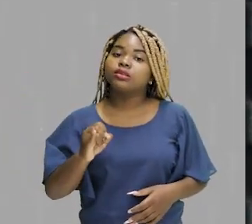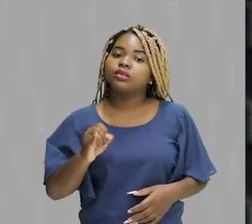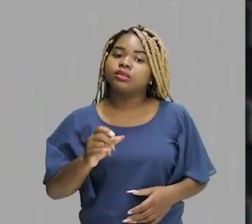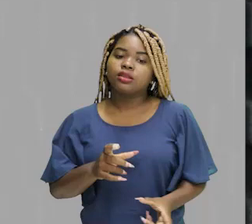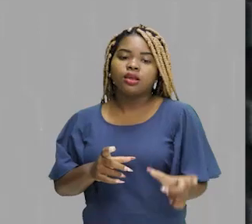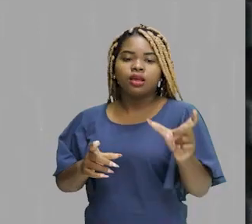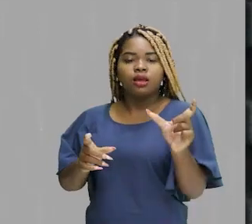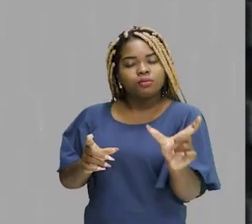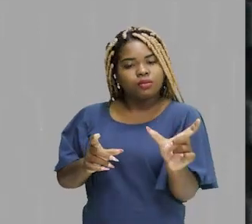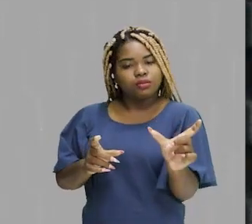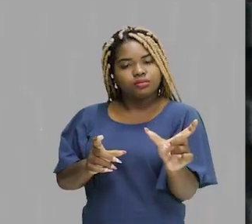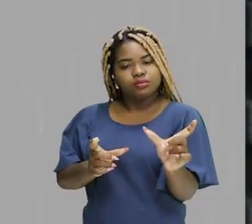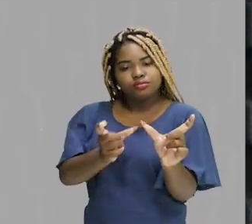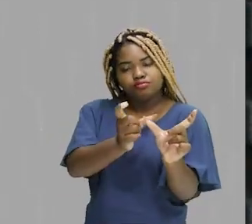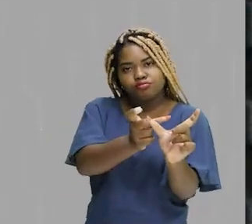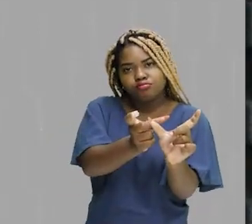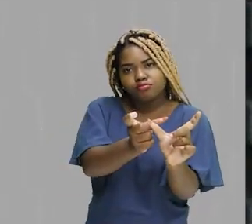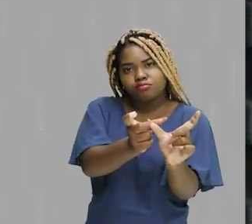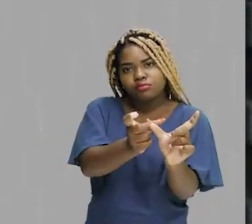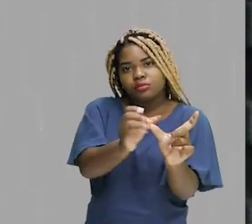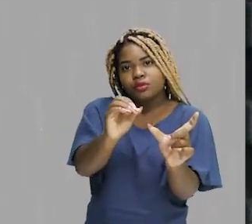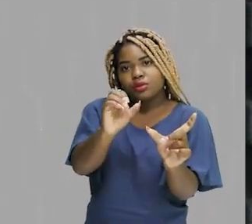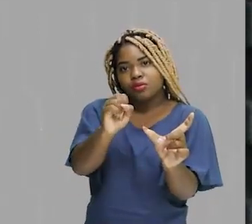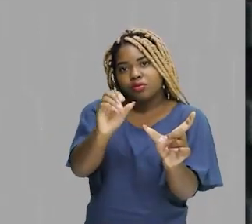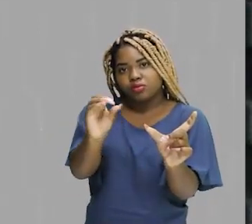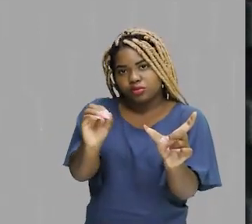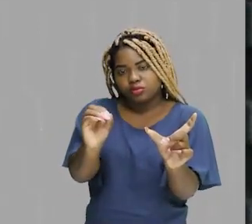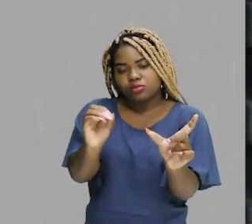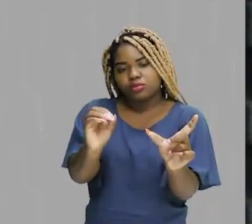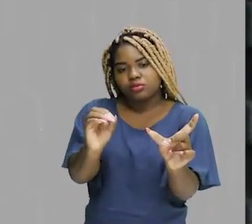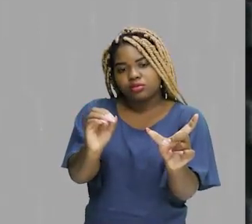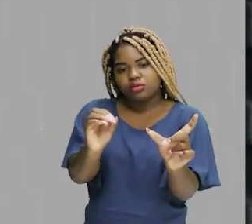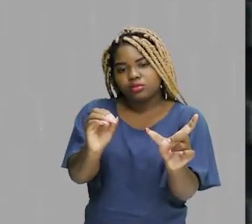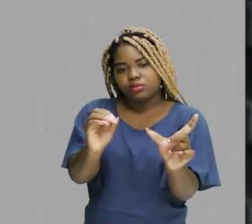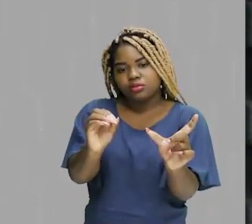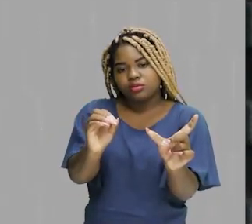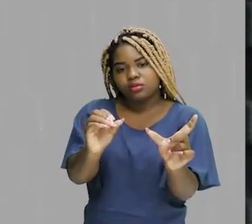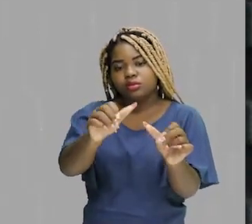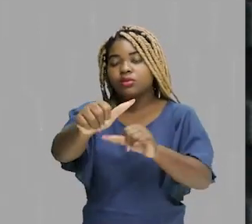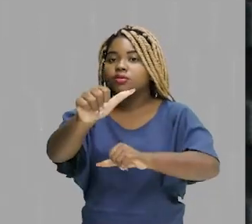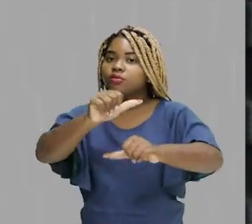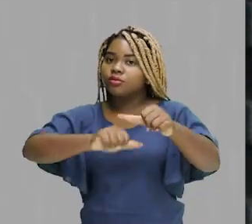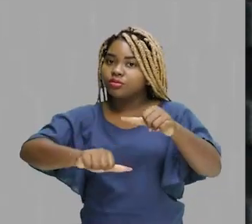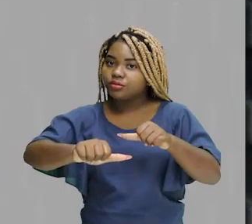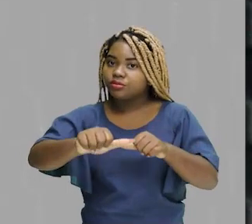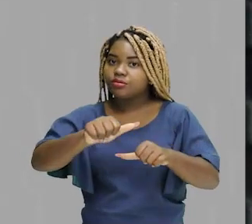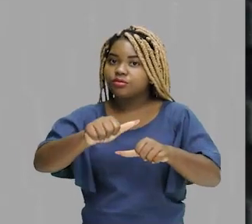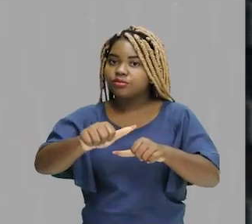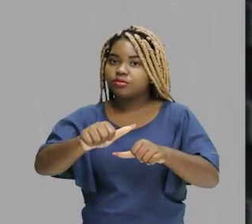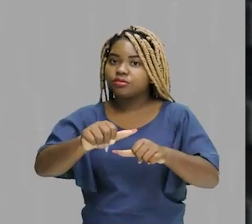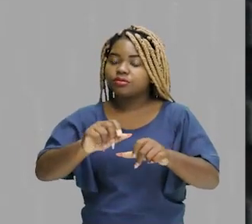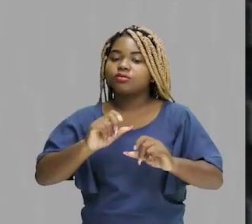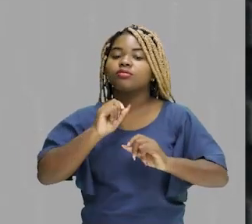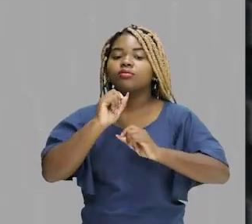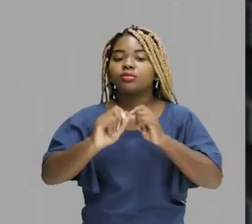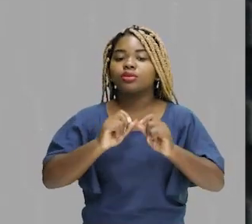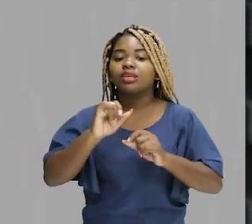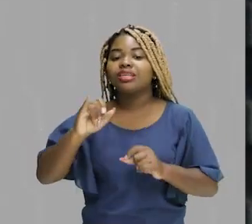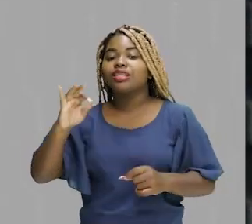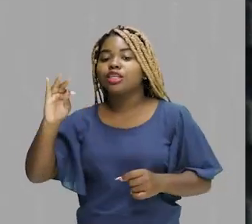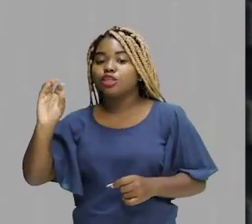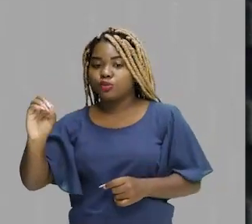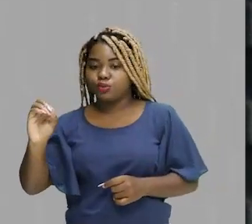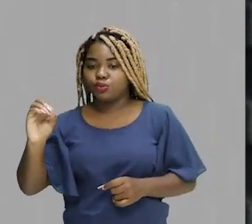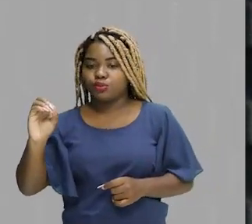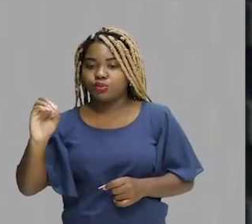se o sufixo do ácido for oso, esse oso eu vou trocar pela terminação ito,